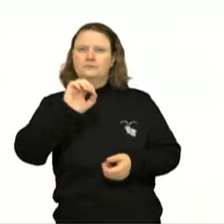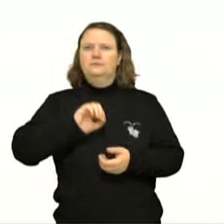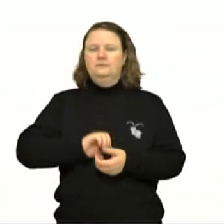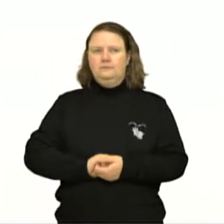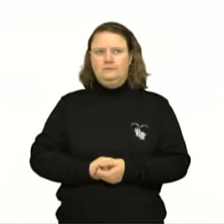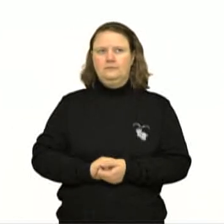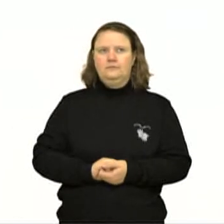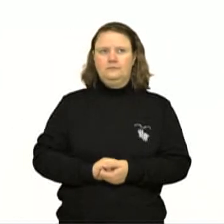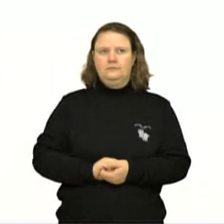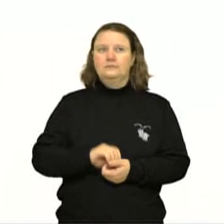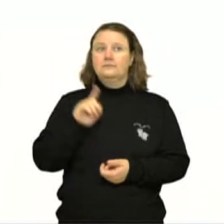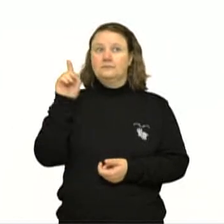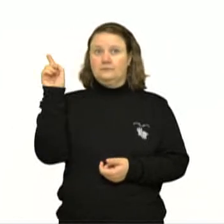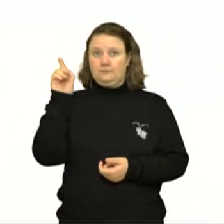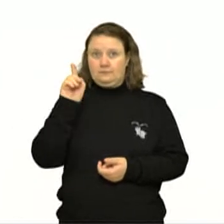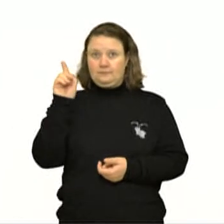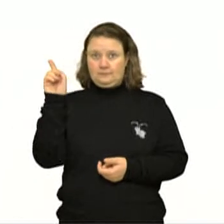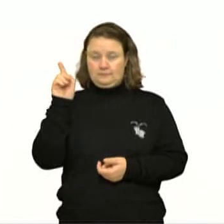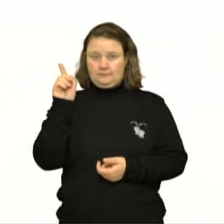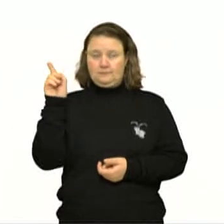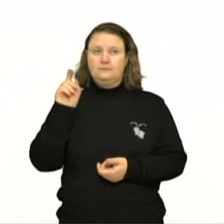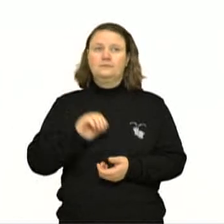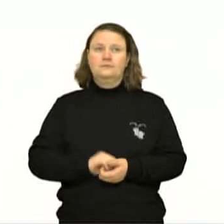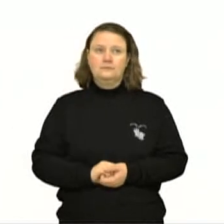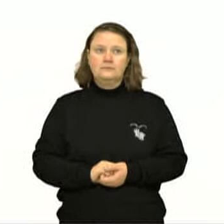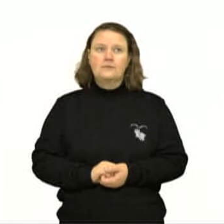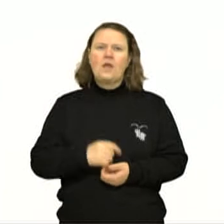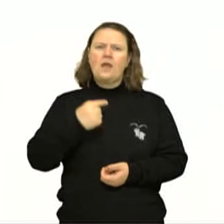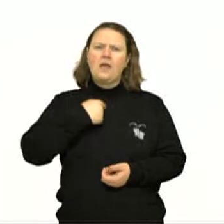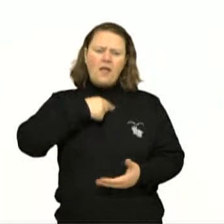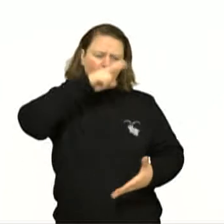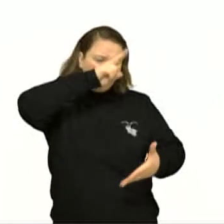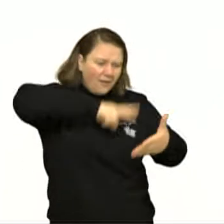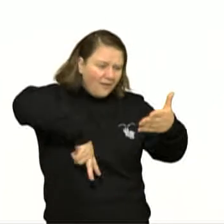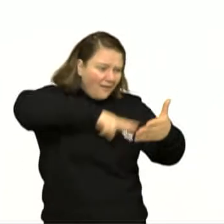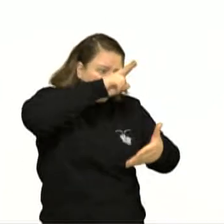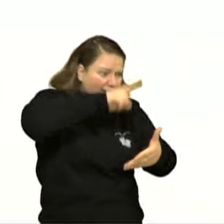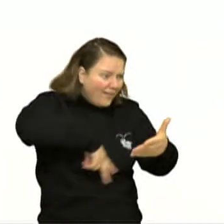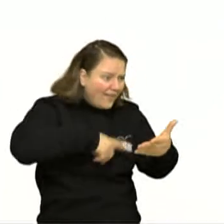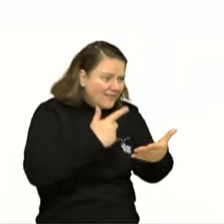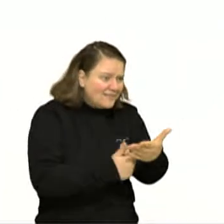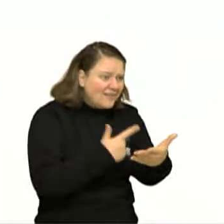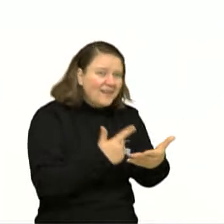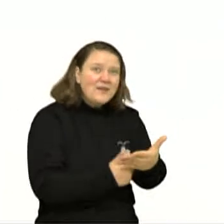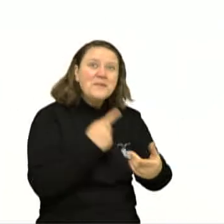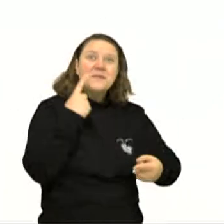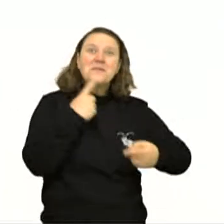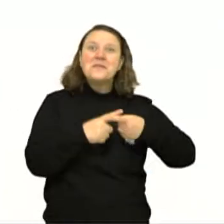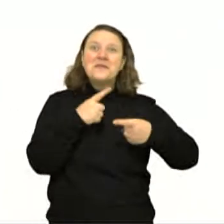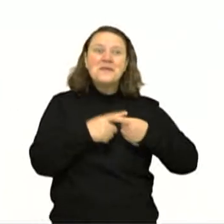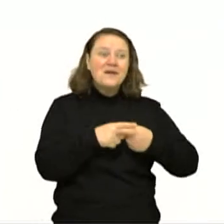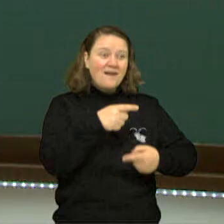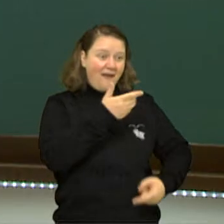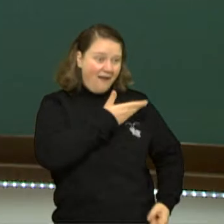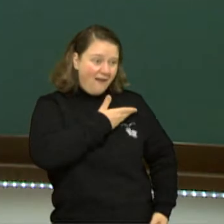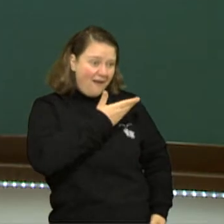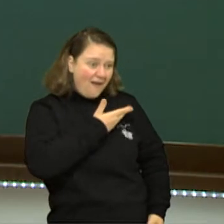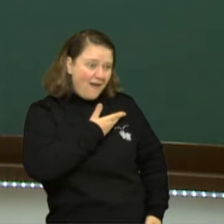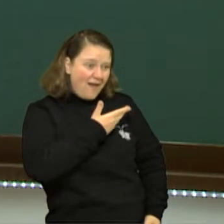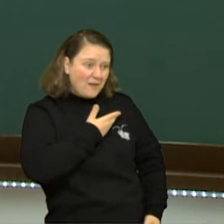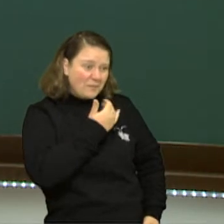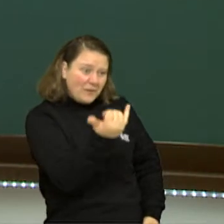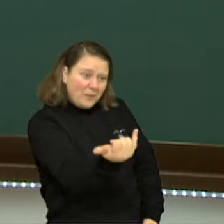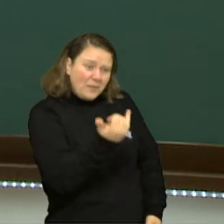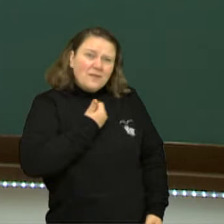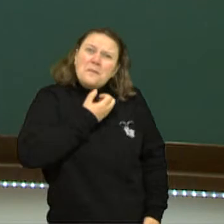book because my friend recommended it, né? Eu li esse livro porque meu amigo me recomendou. Então,